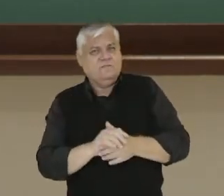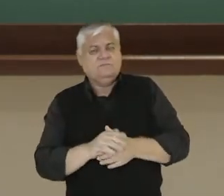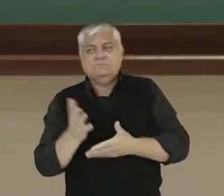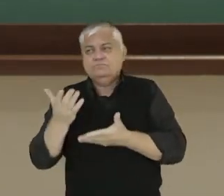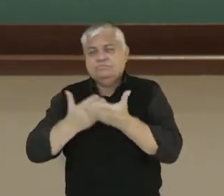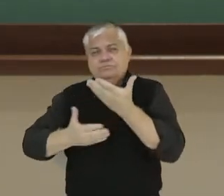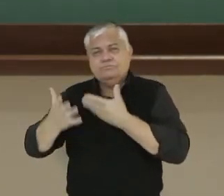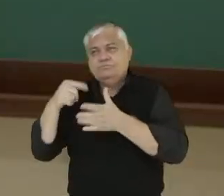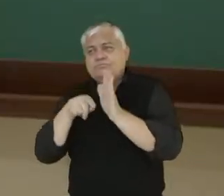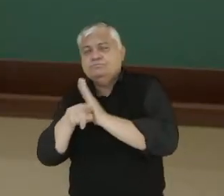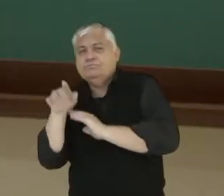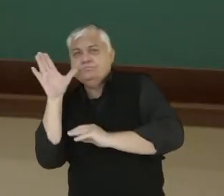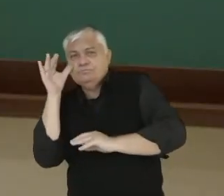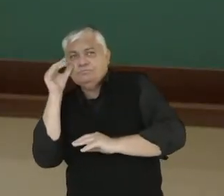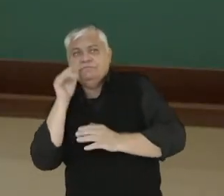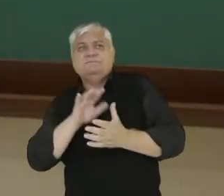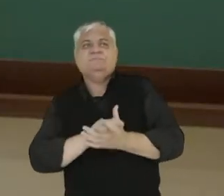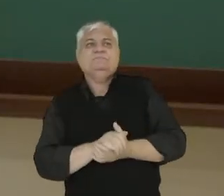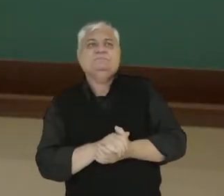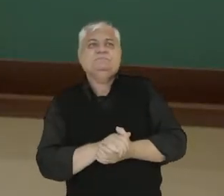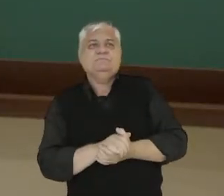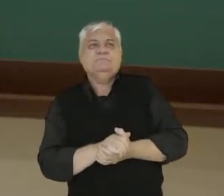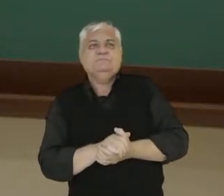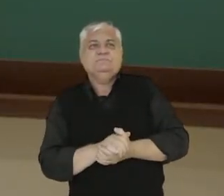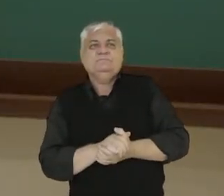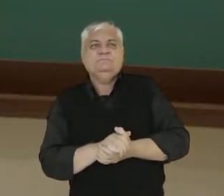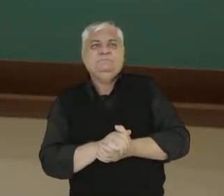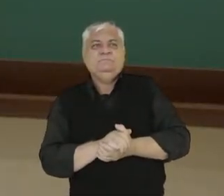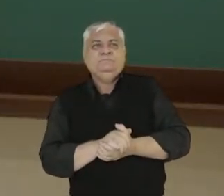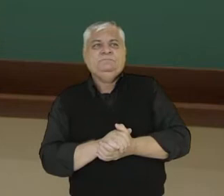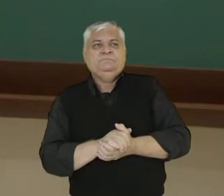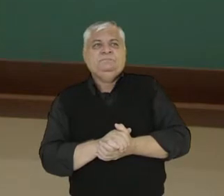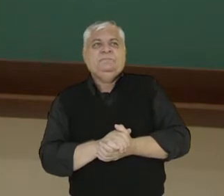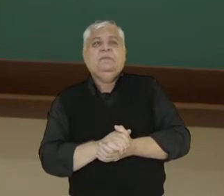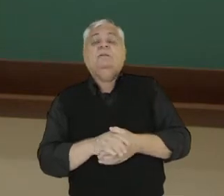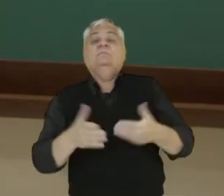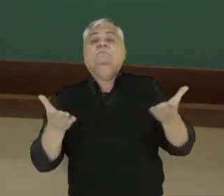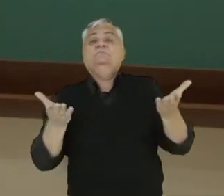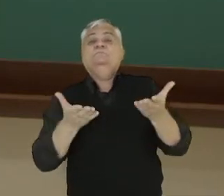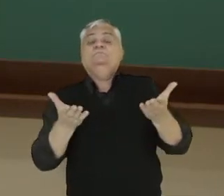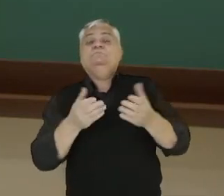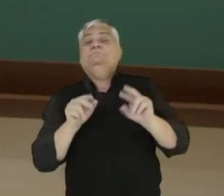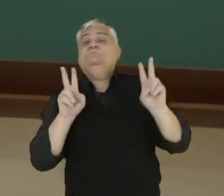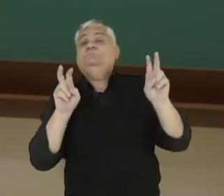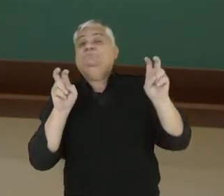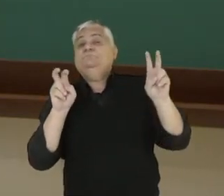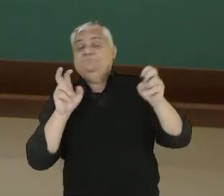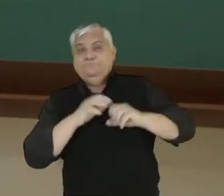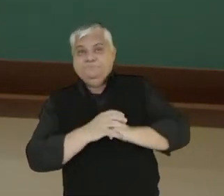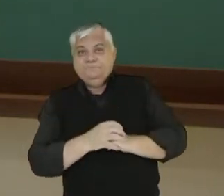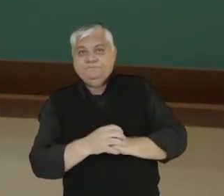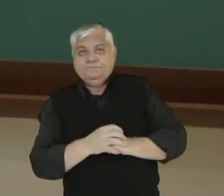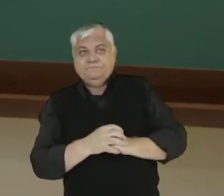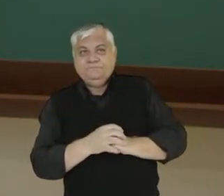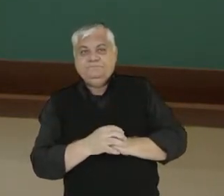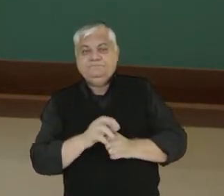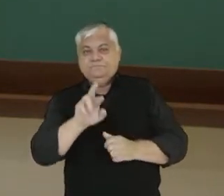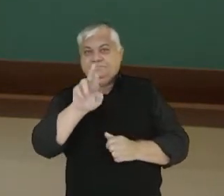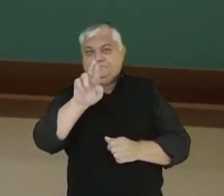com ele. Então, olha só, se você pegou isso, agora nós podemos falar um pouquinho da